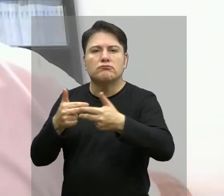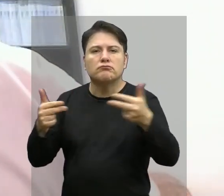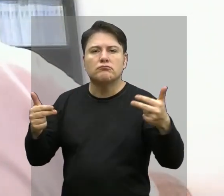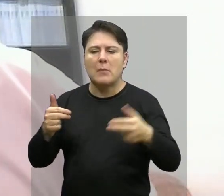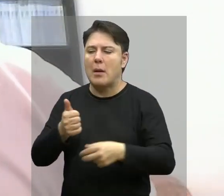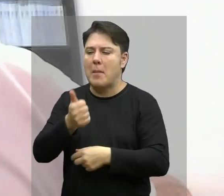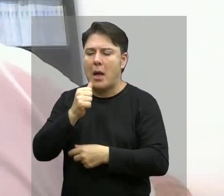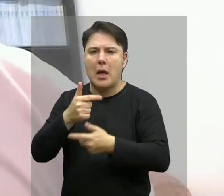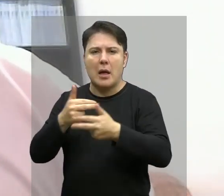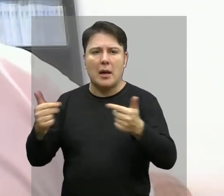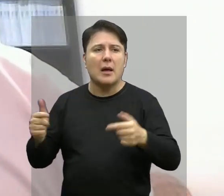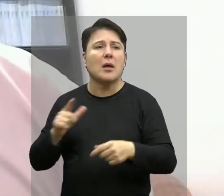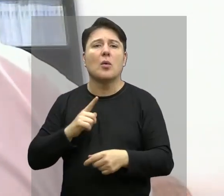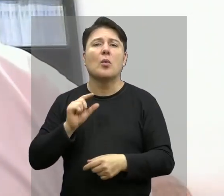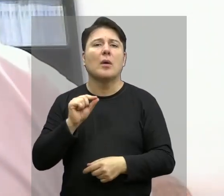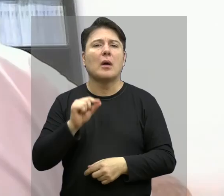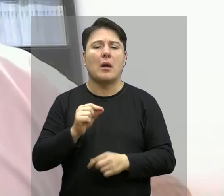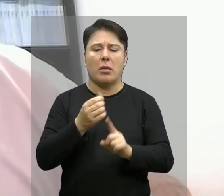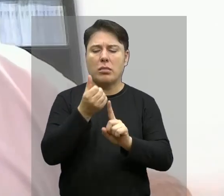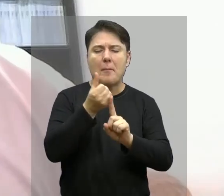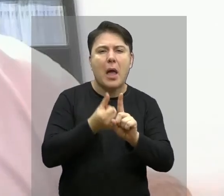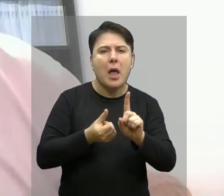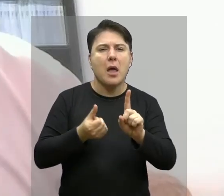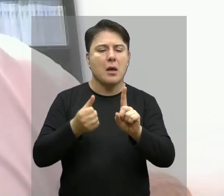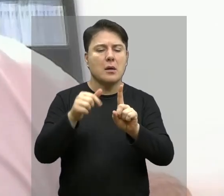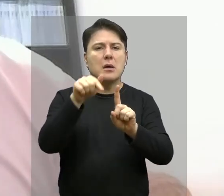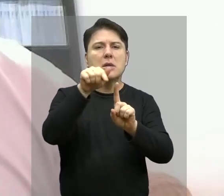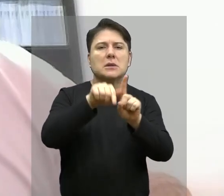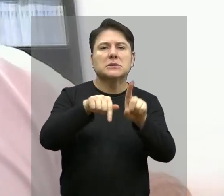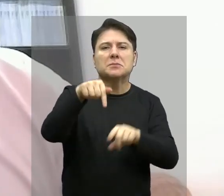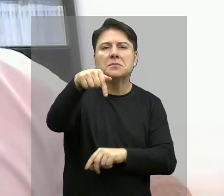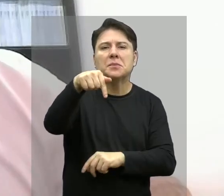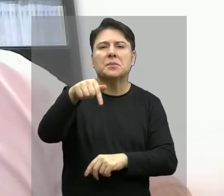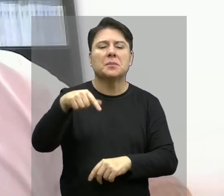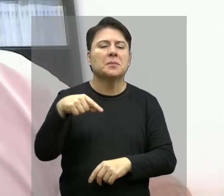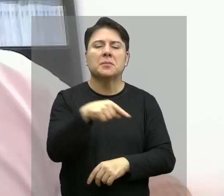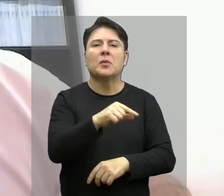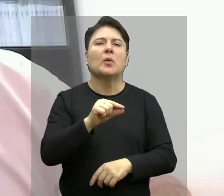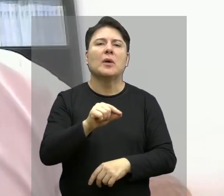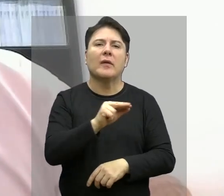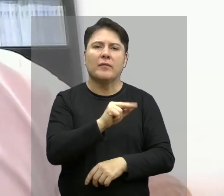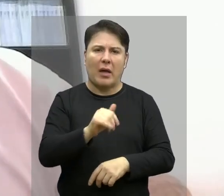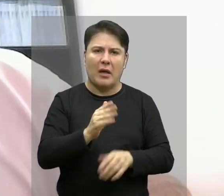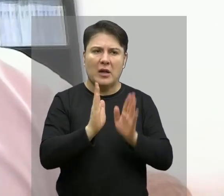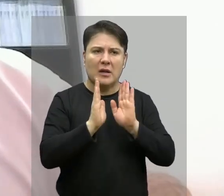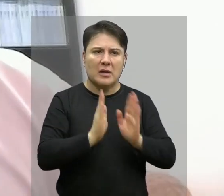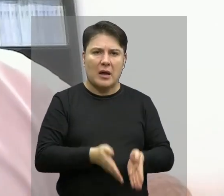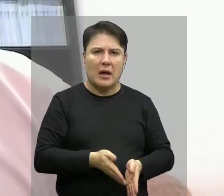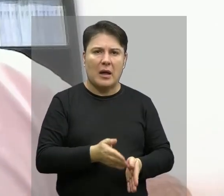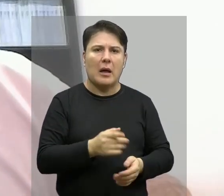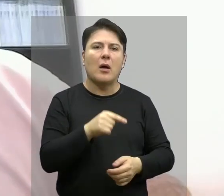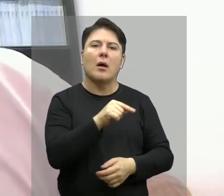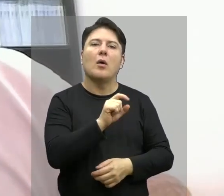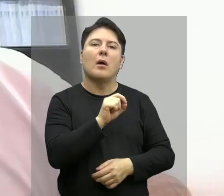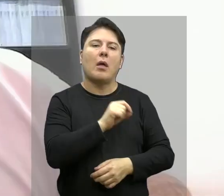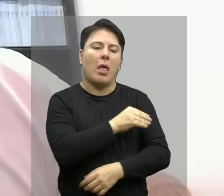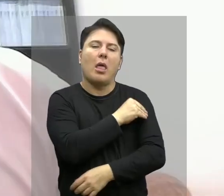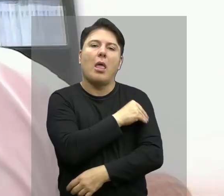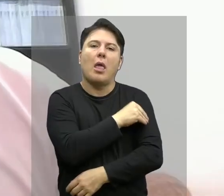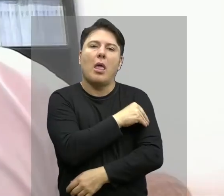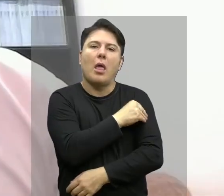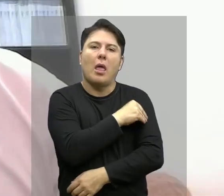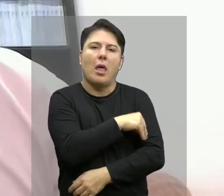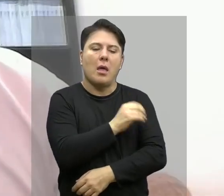Ao final de 6, 7 meses, qual a probabilidade dessa pessoa ter desenvolvido uma dependência para o álcool,